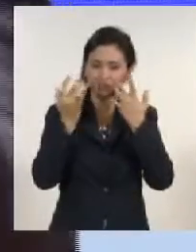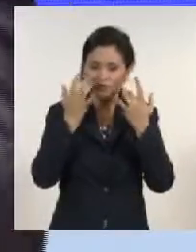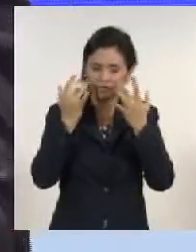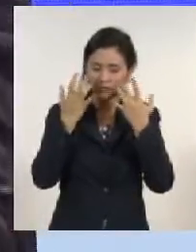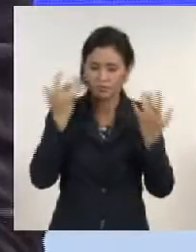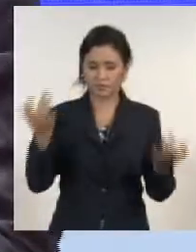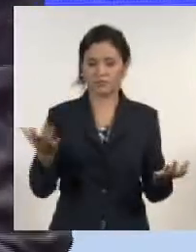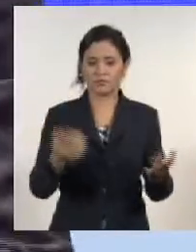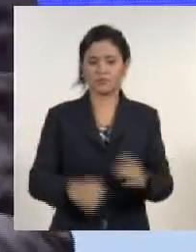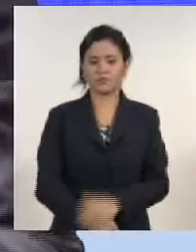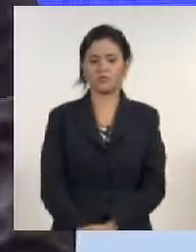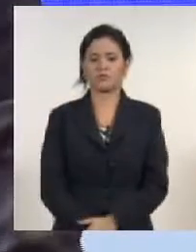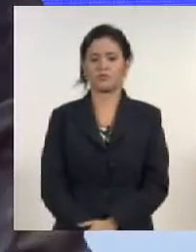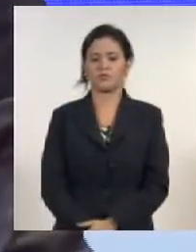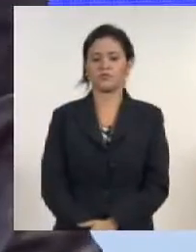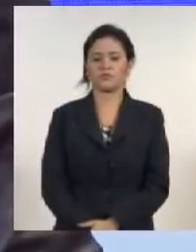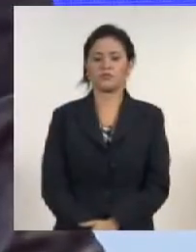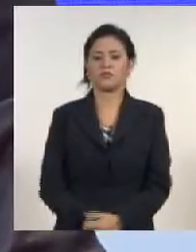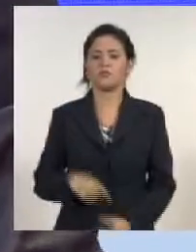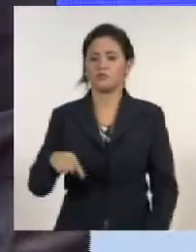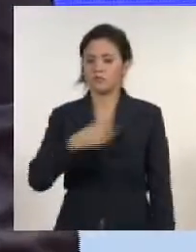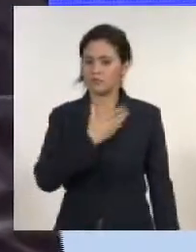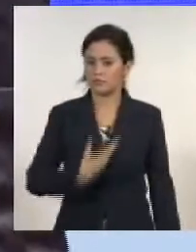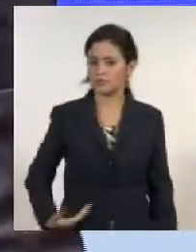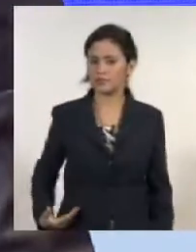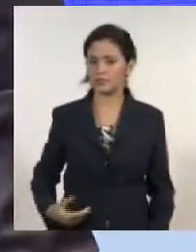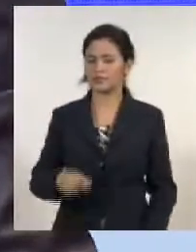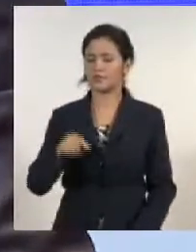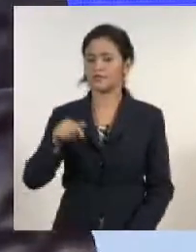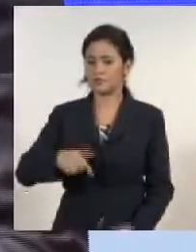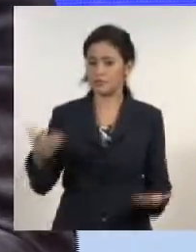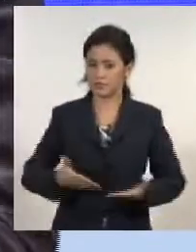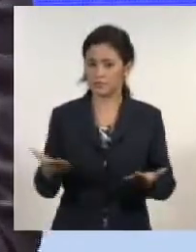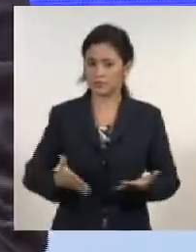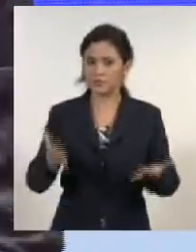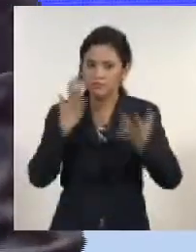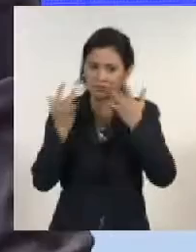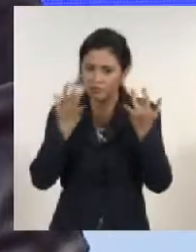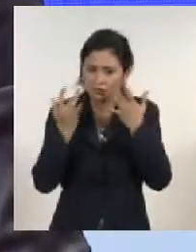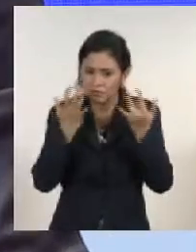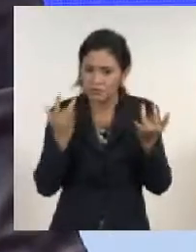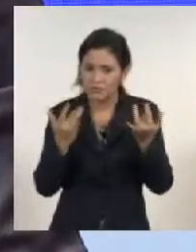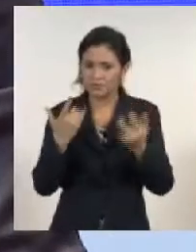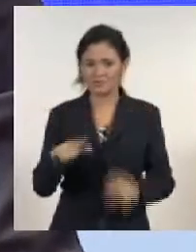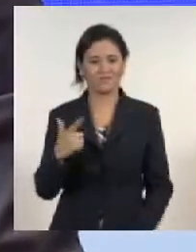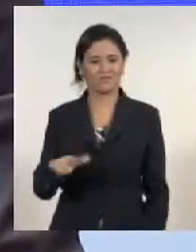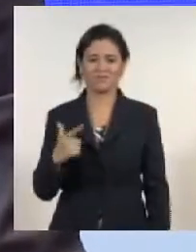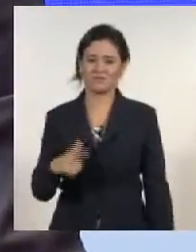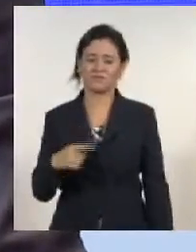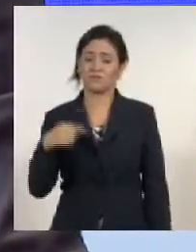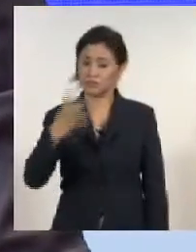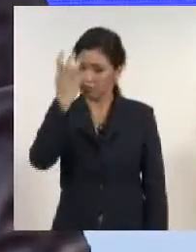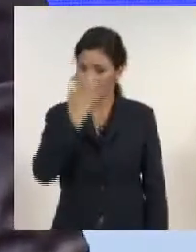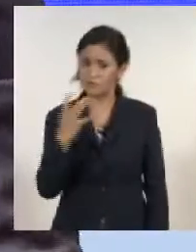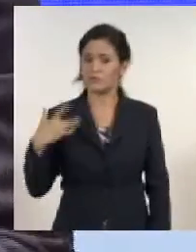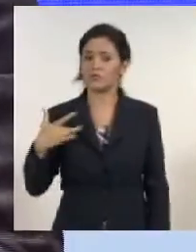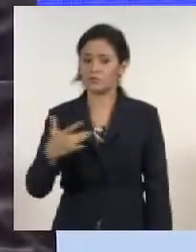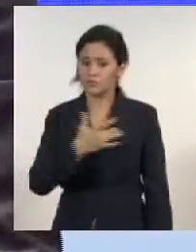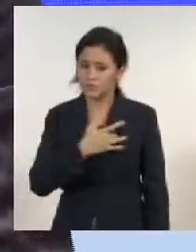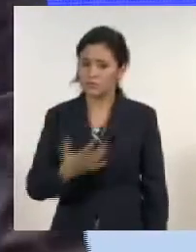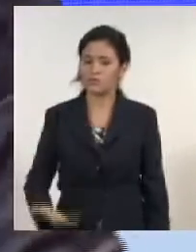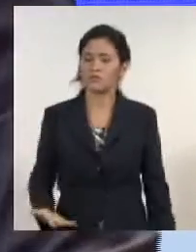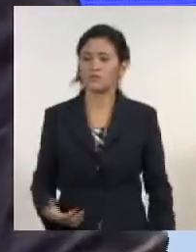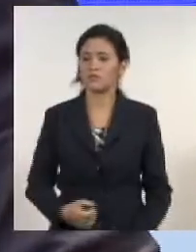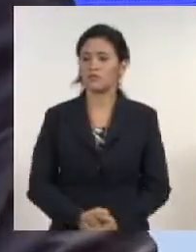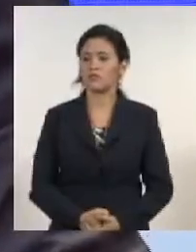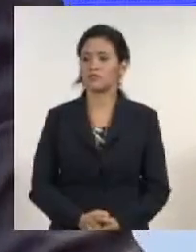O que esse governo não tem e não faz é teatro, principalmente com coisa séria, como a saúde. As